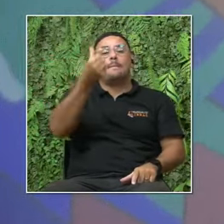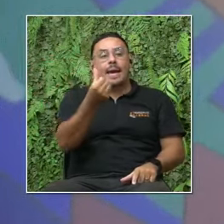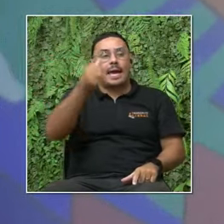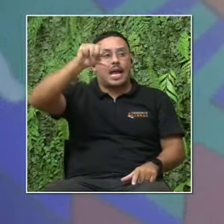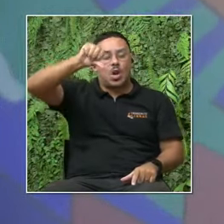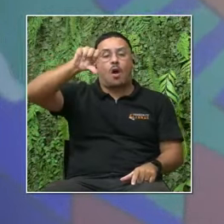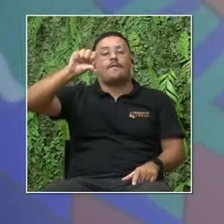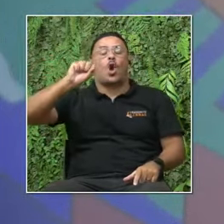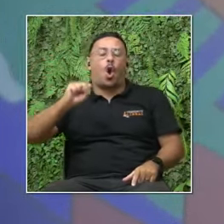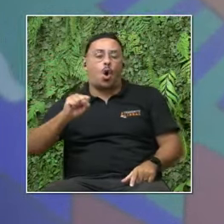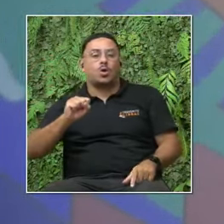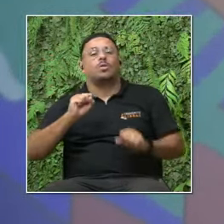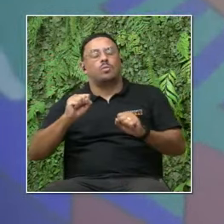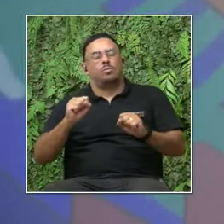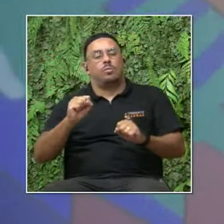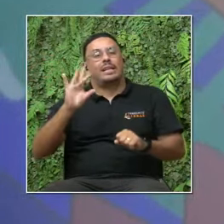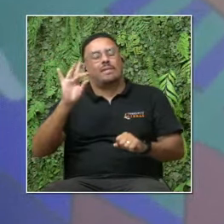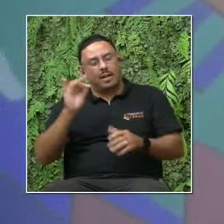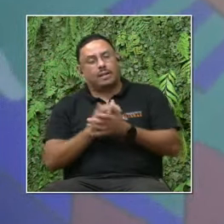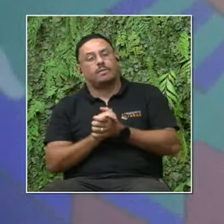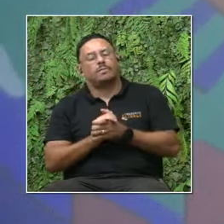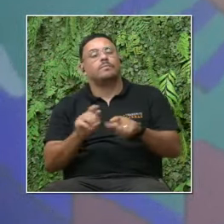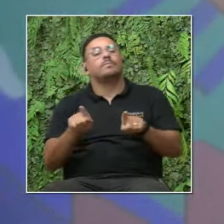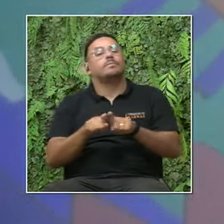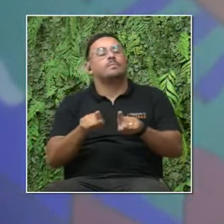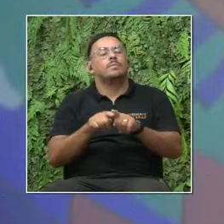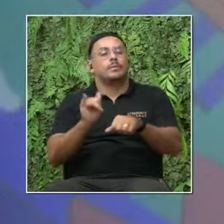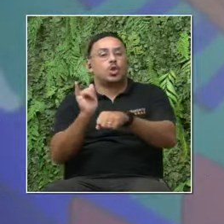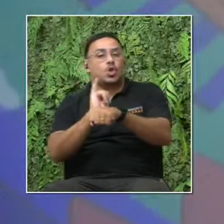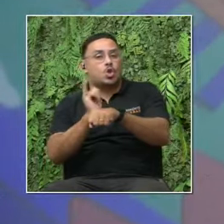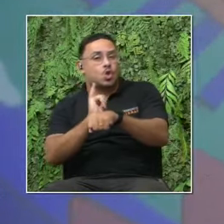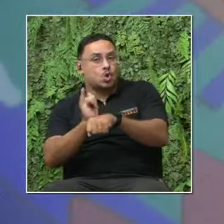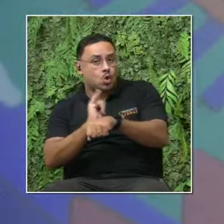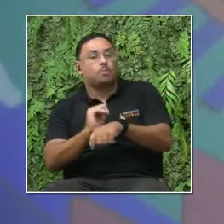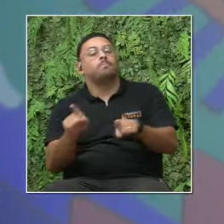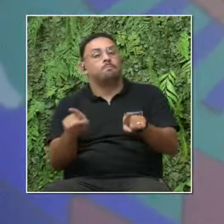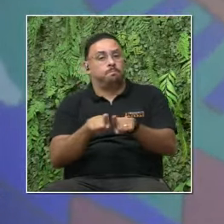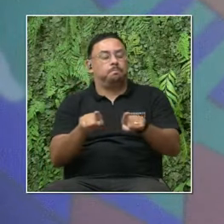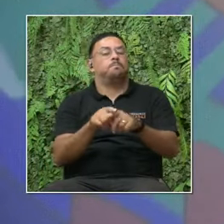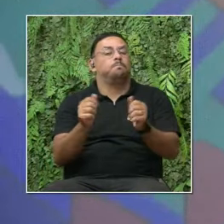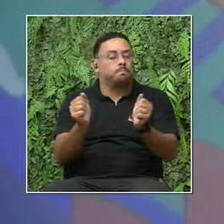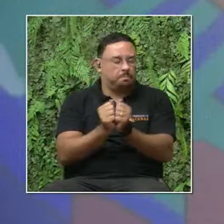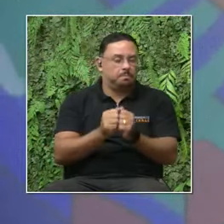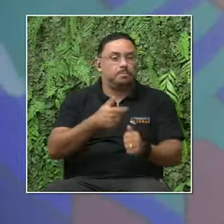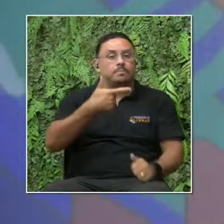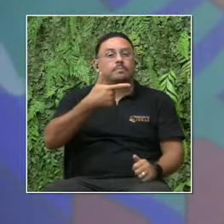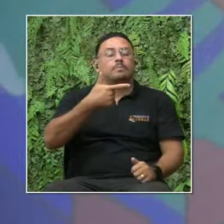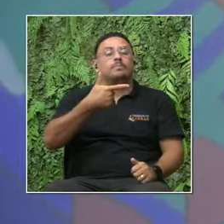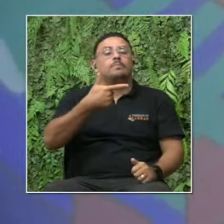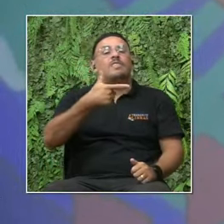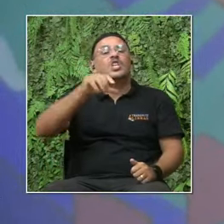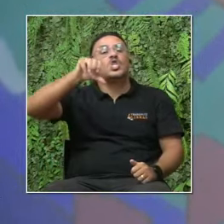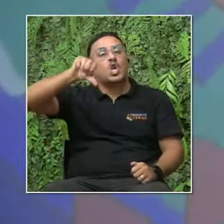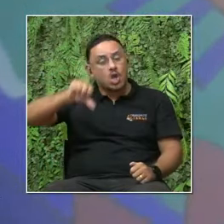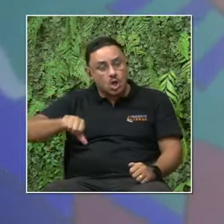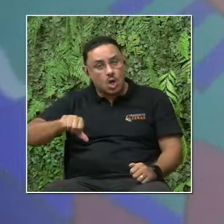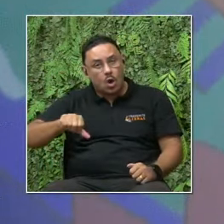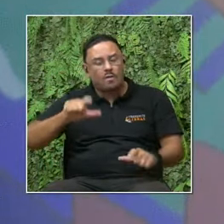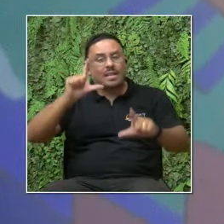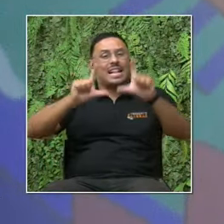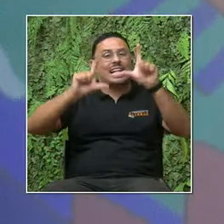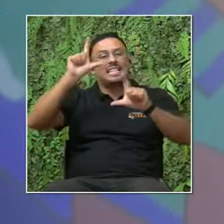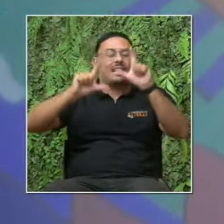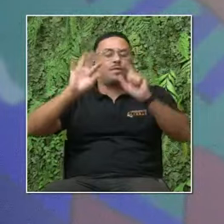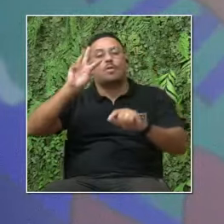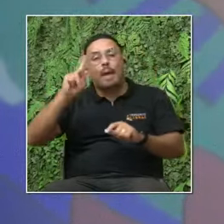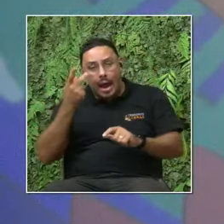TV você pode estar com a gente no nosso canal do YouTube você pode estar com a gente no canal 29 da TV aberta na região metropolitana de